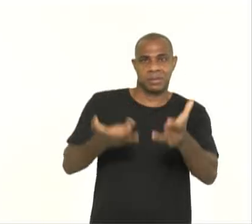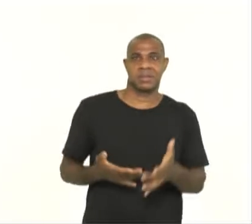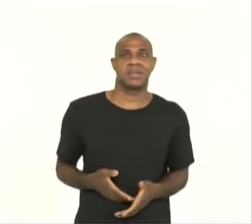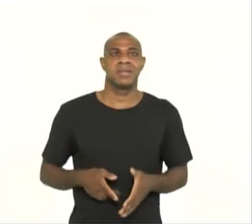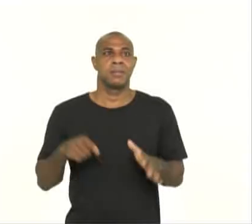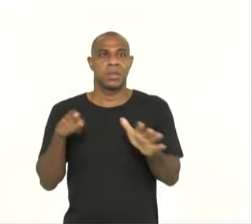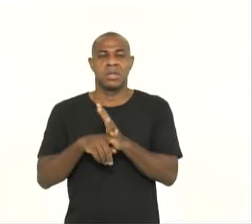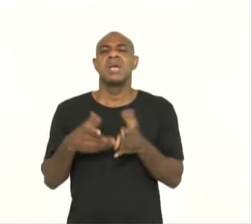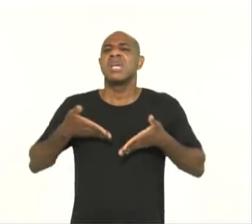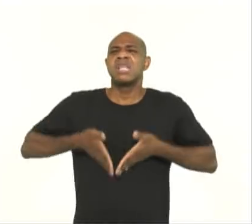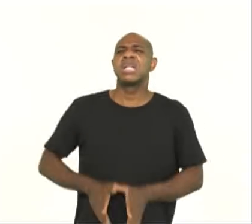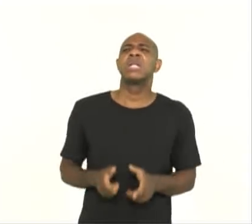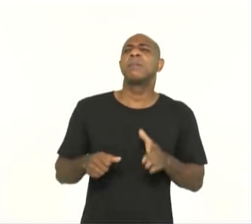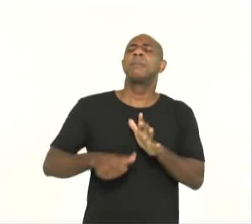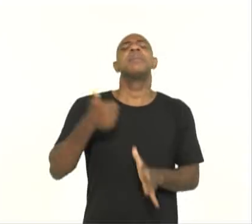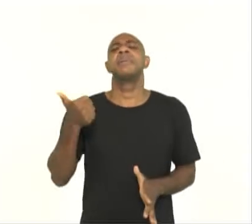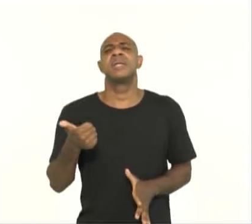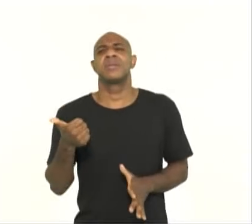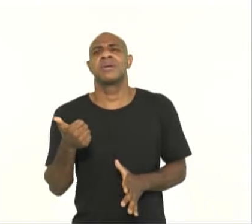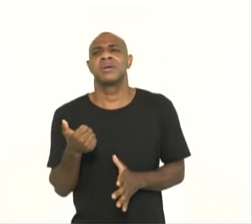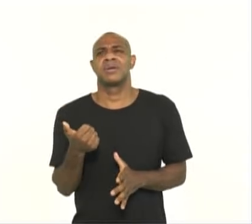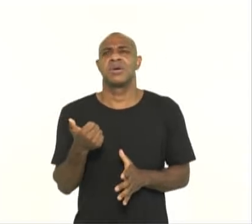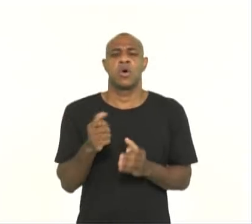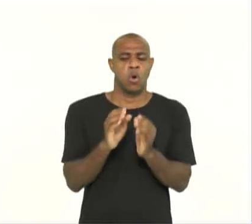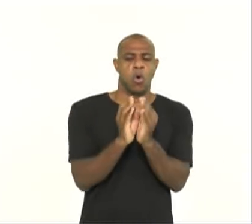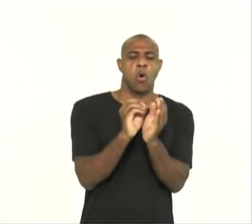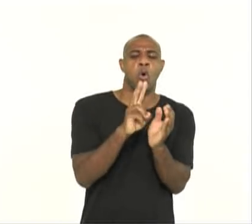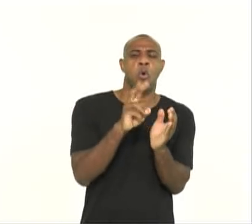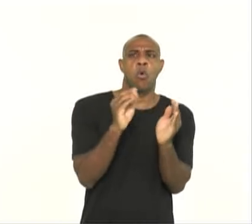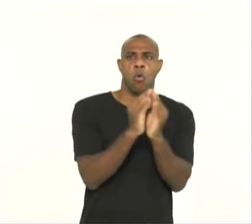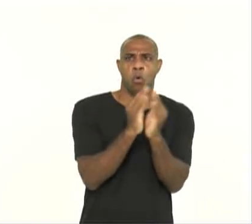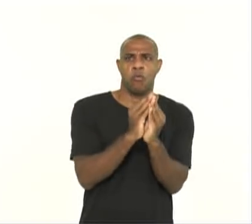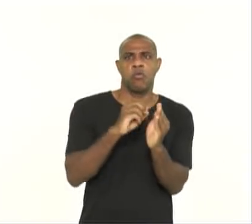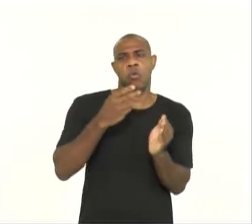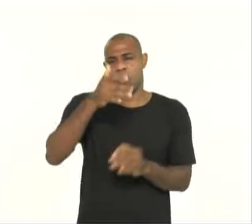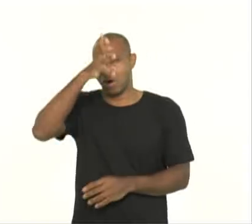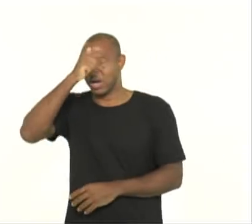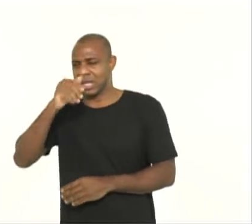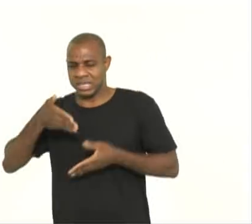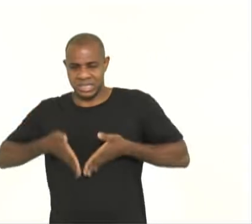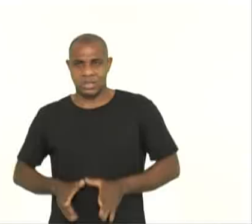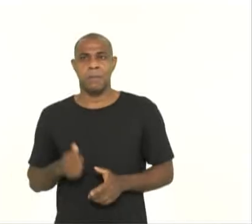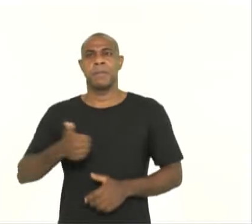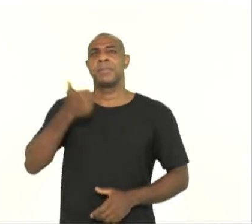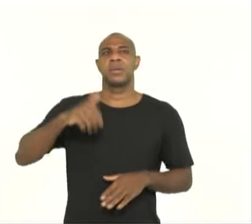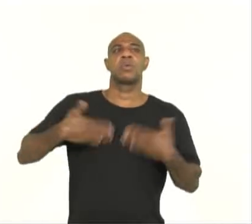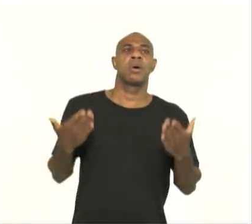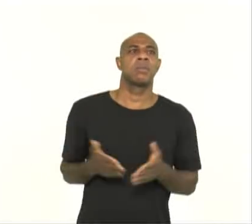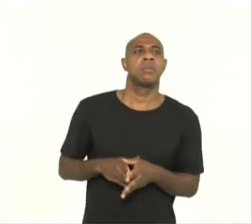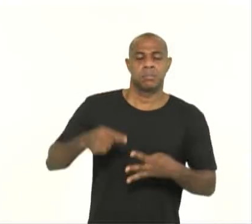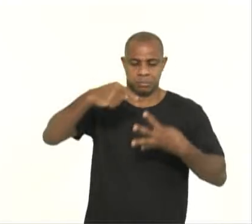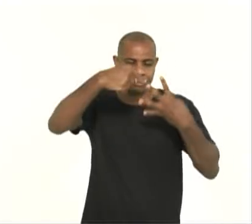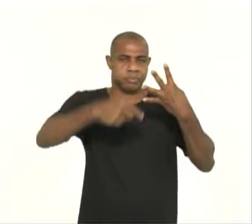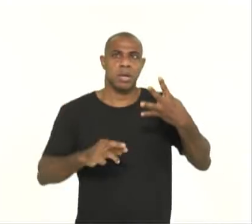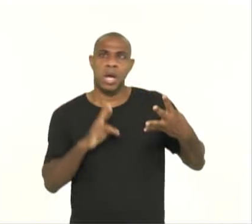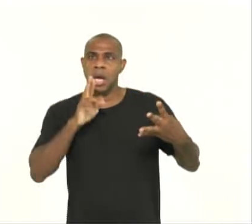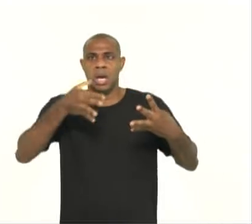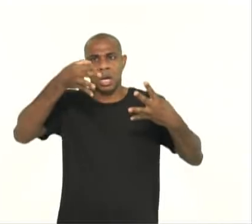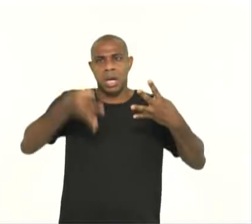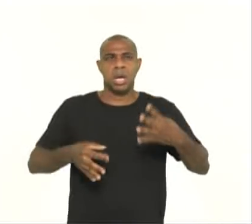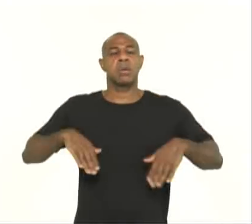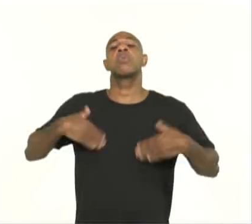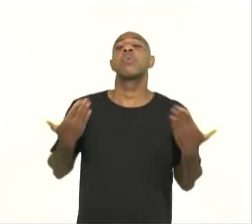a galinha? Sendo a galinha uma ave na visão biológica e evolutiva, a alternativa correta para responder essa questão